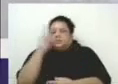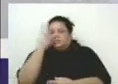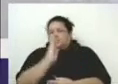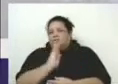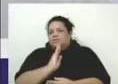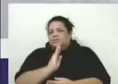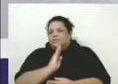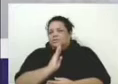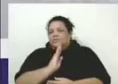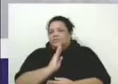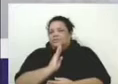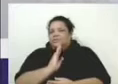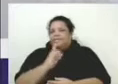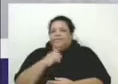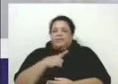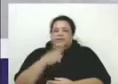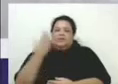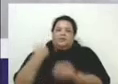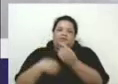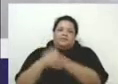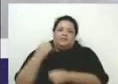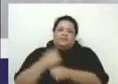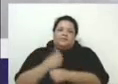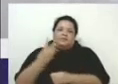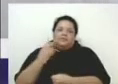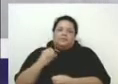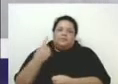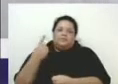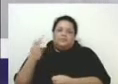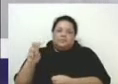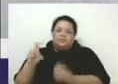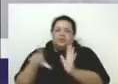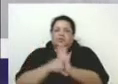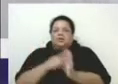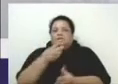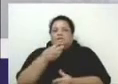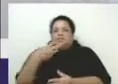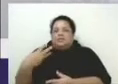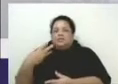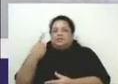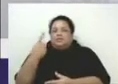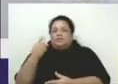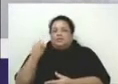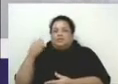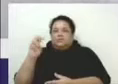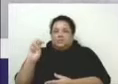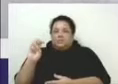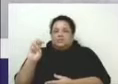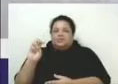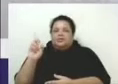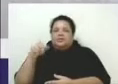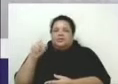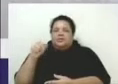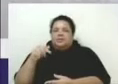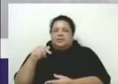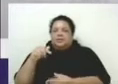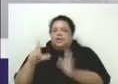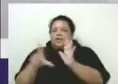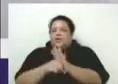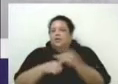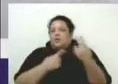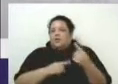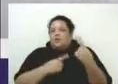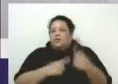instituição da Lei 13.185, que institui o programa de combate à intimidação